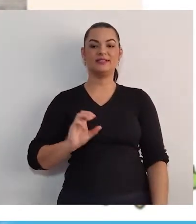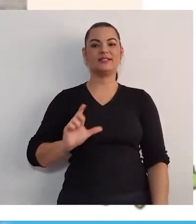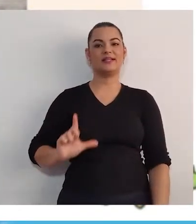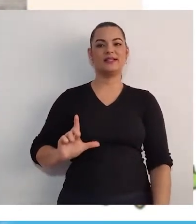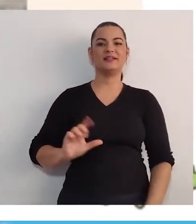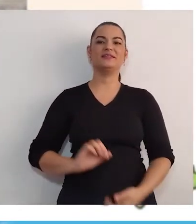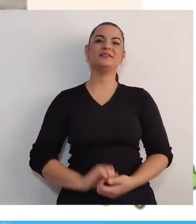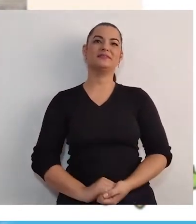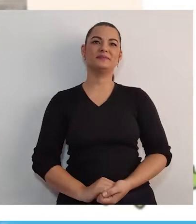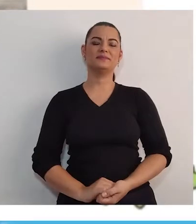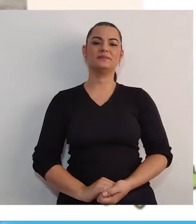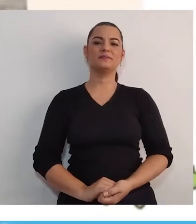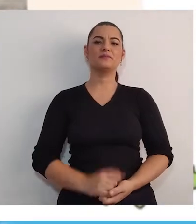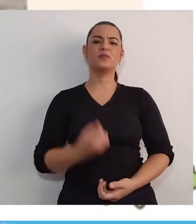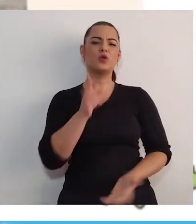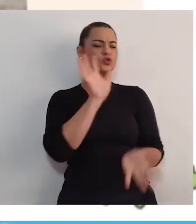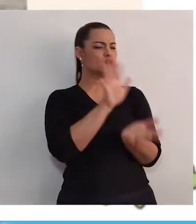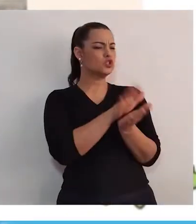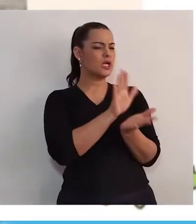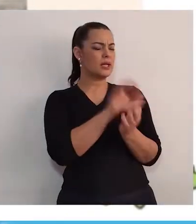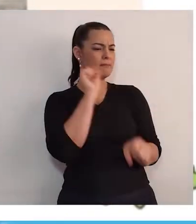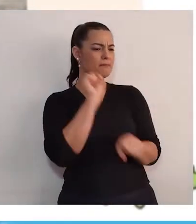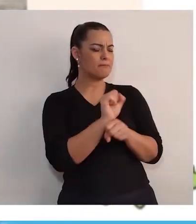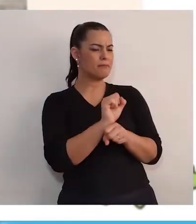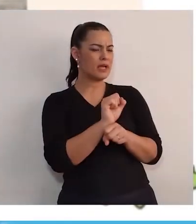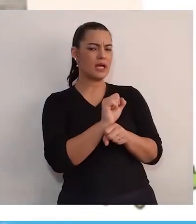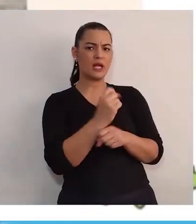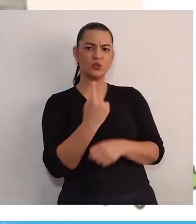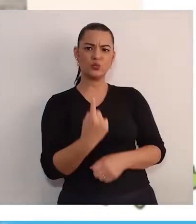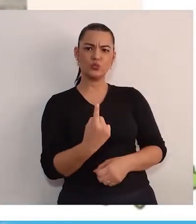DCL. Um jacaré parado,